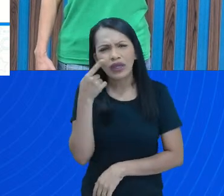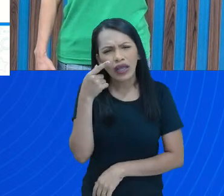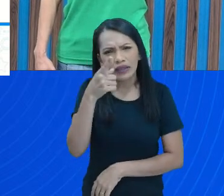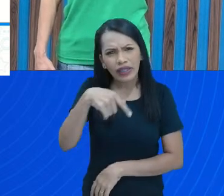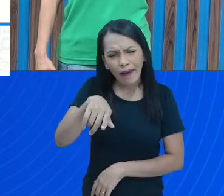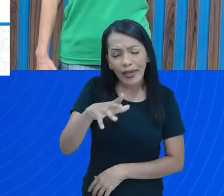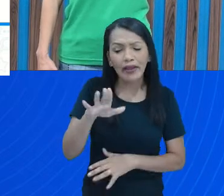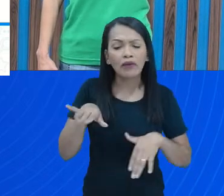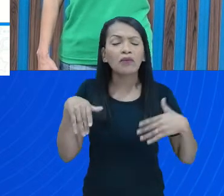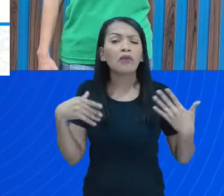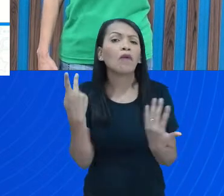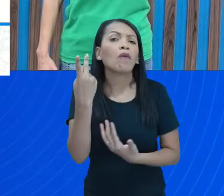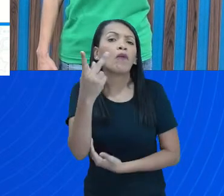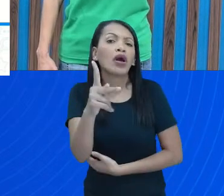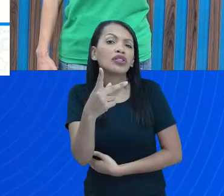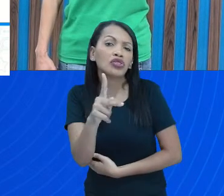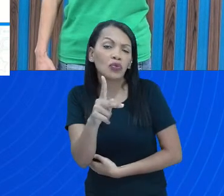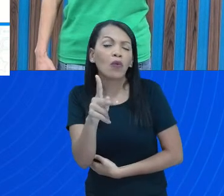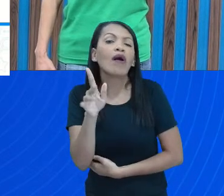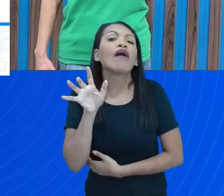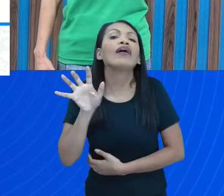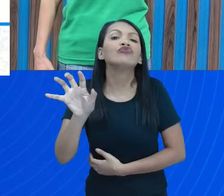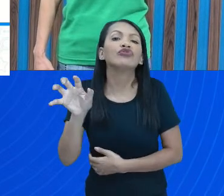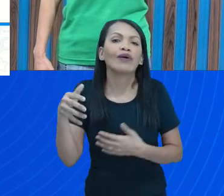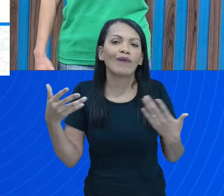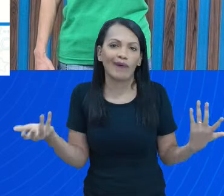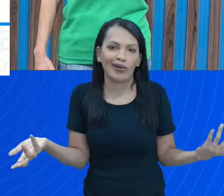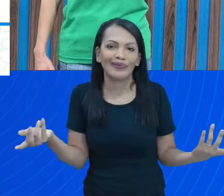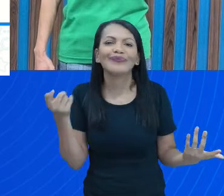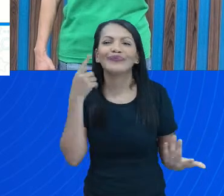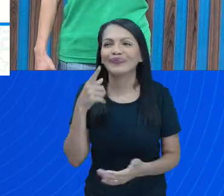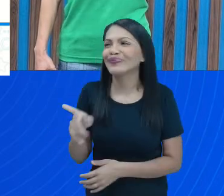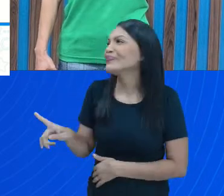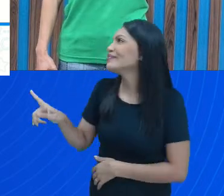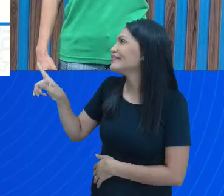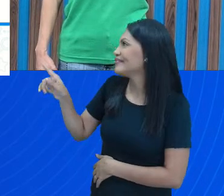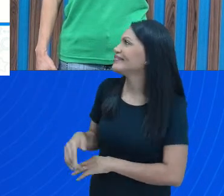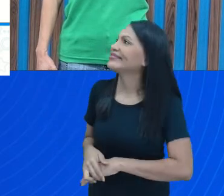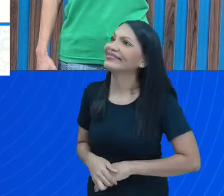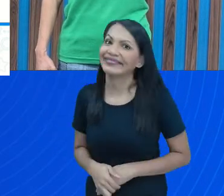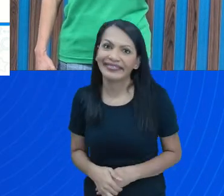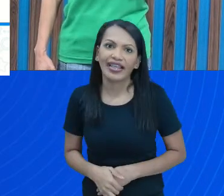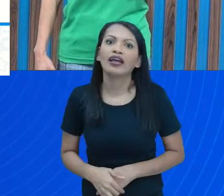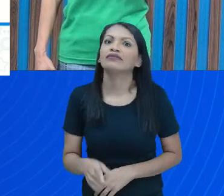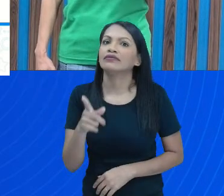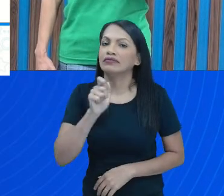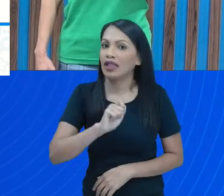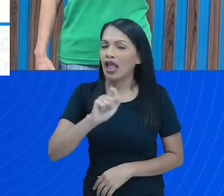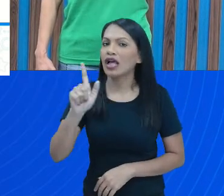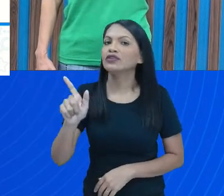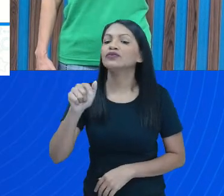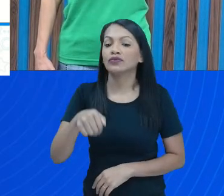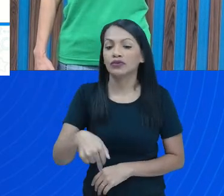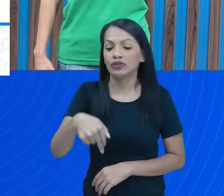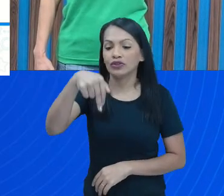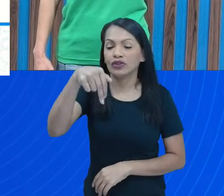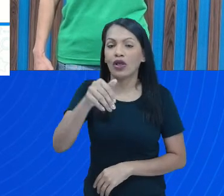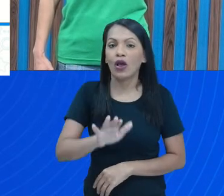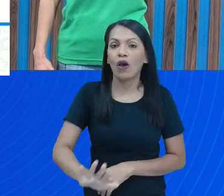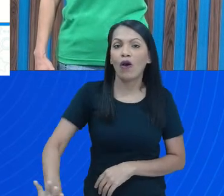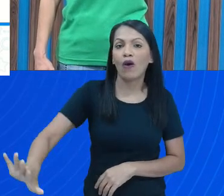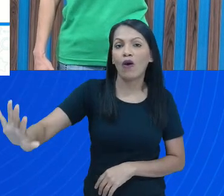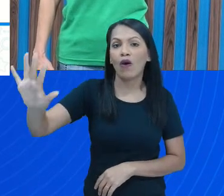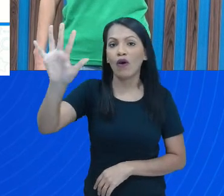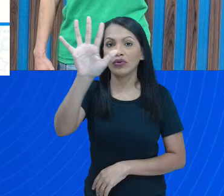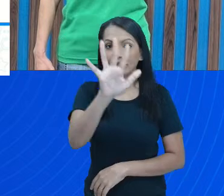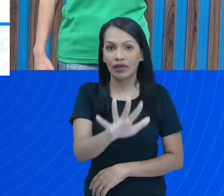sua região, está pintada de azul. Estamos na região Nordeste, não é? Estamos no estado